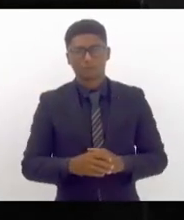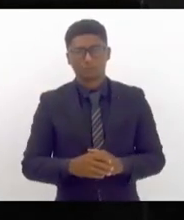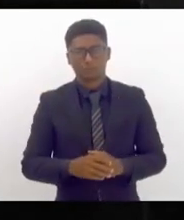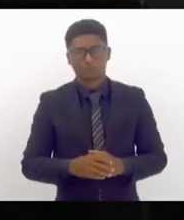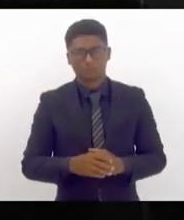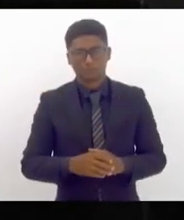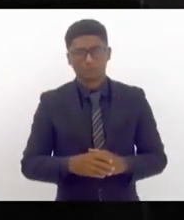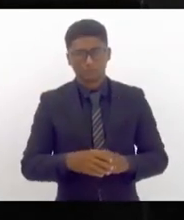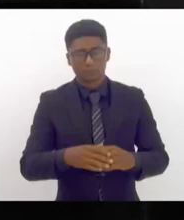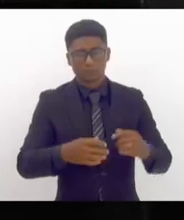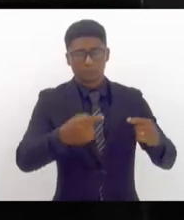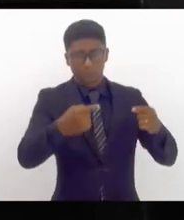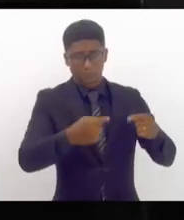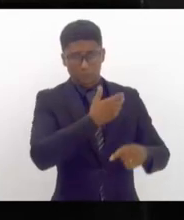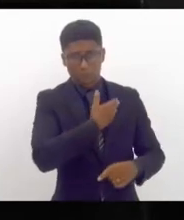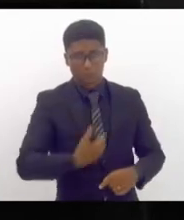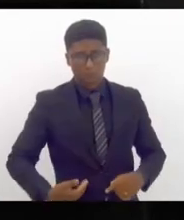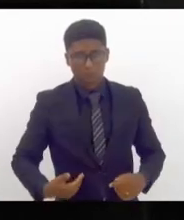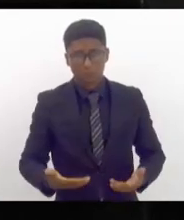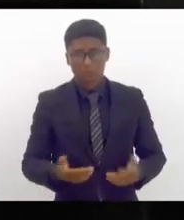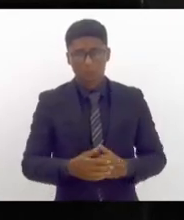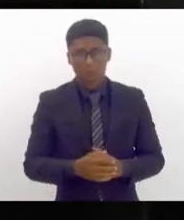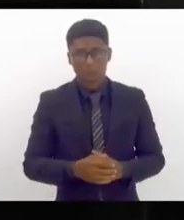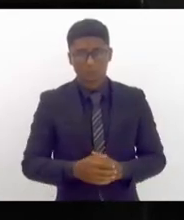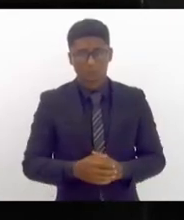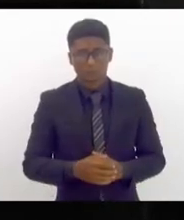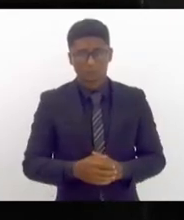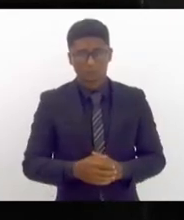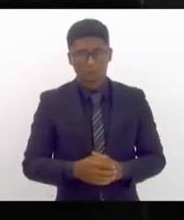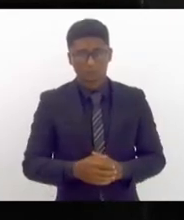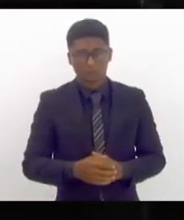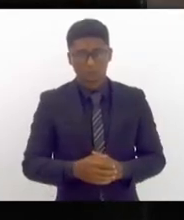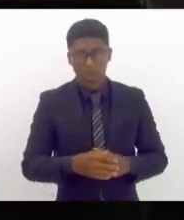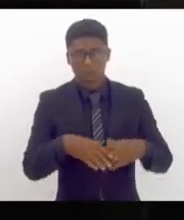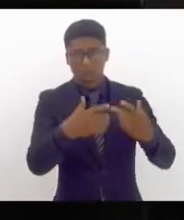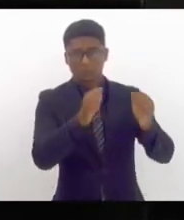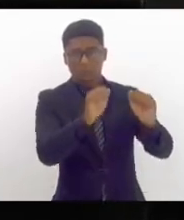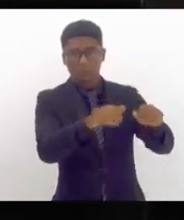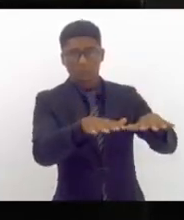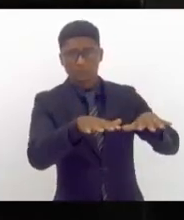na política pública, no expediente, na sessão